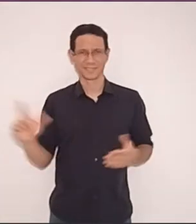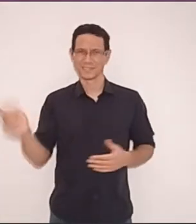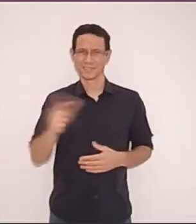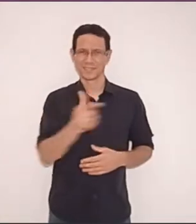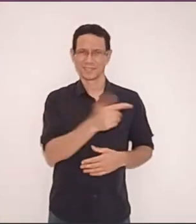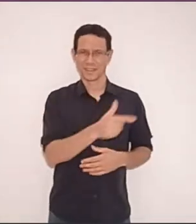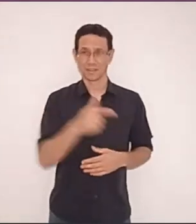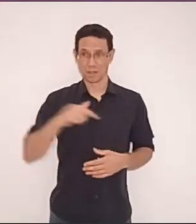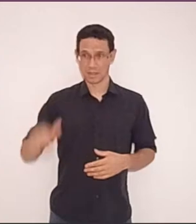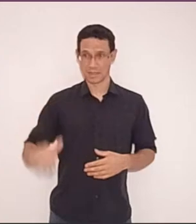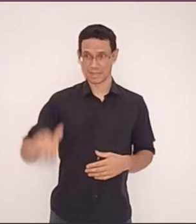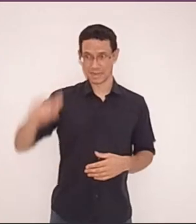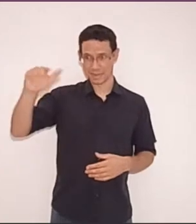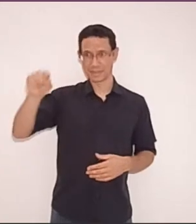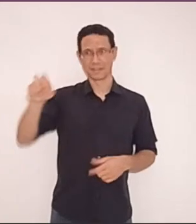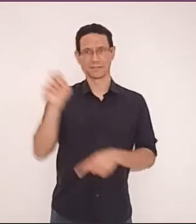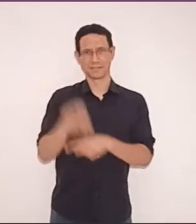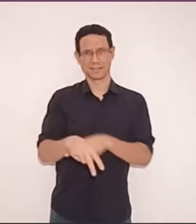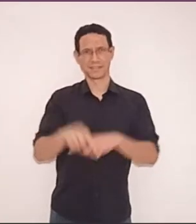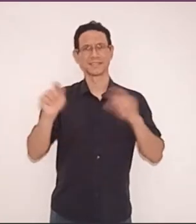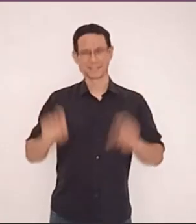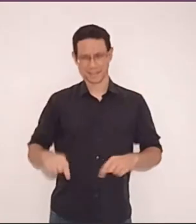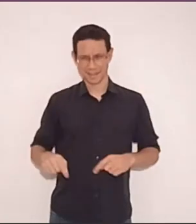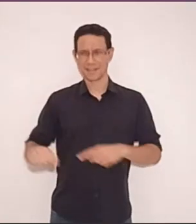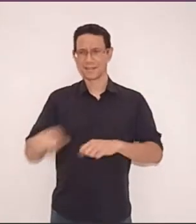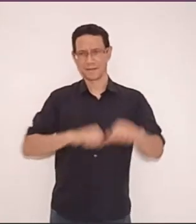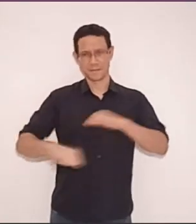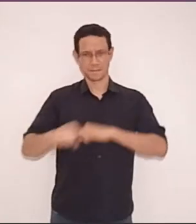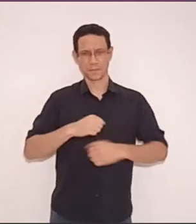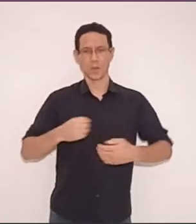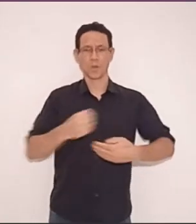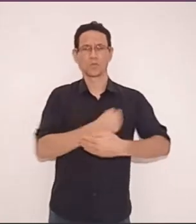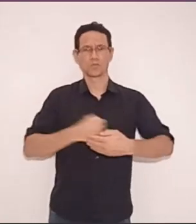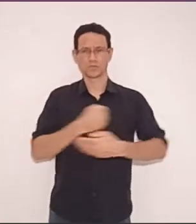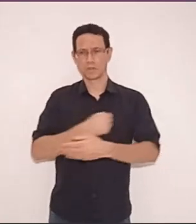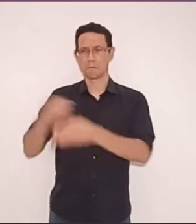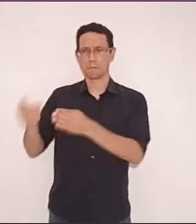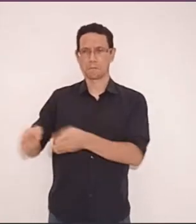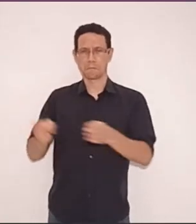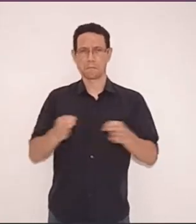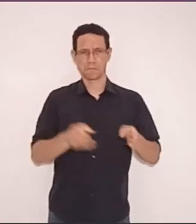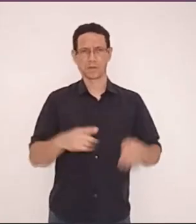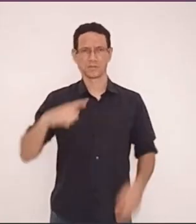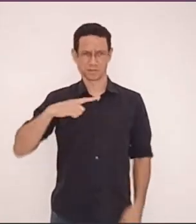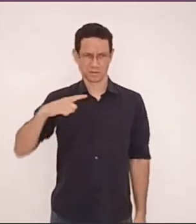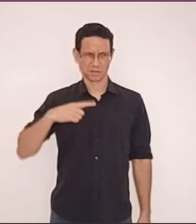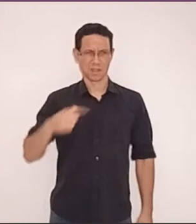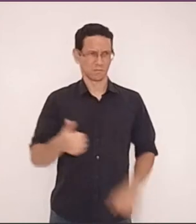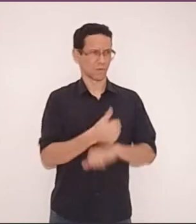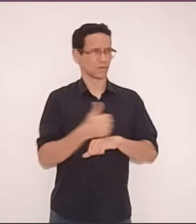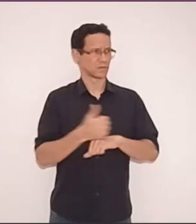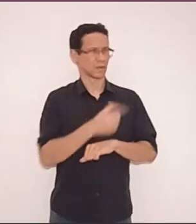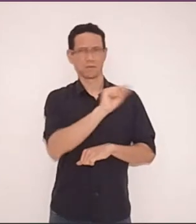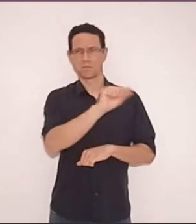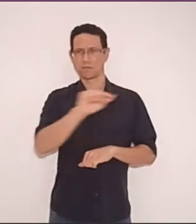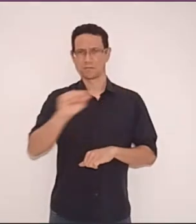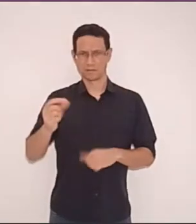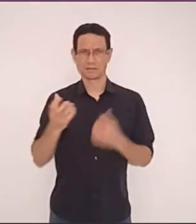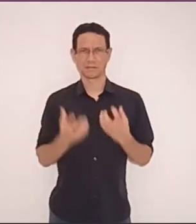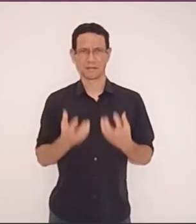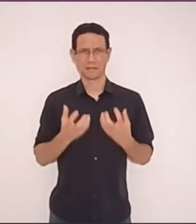para que quando ela cresça Olá Costa limpar cozinhar e organizar a casa de uma outra pessoa não conheço ninguém que já